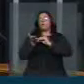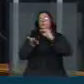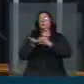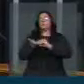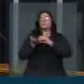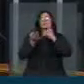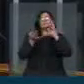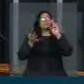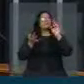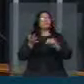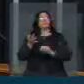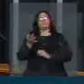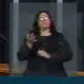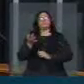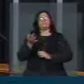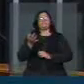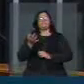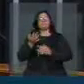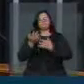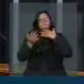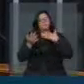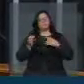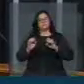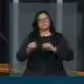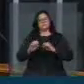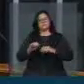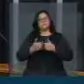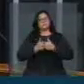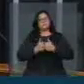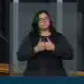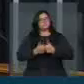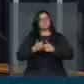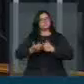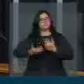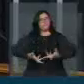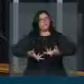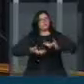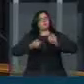falta de educação, falta de transporte de qualidade,